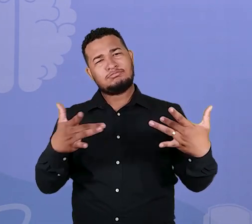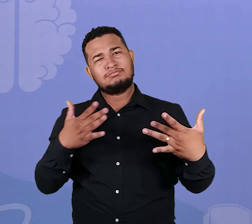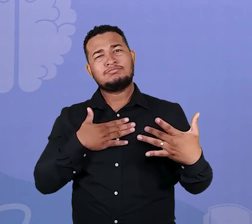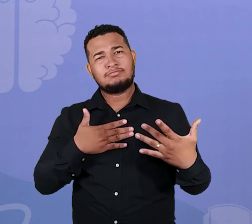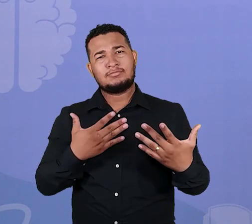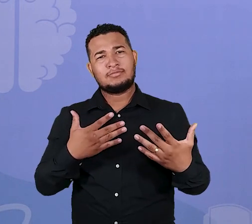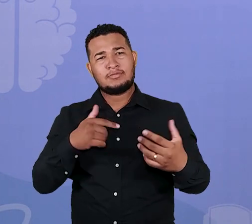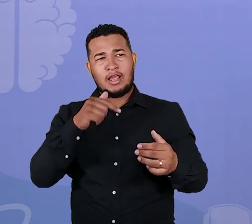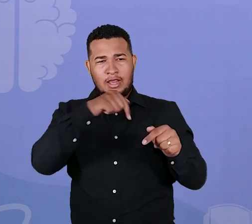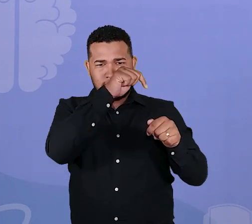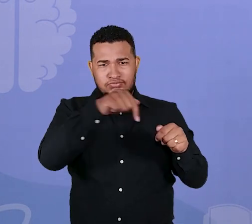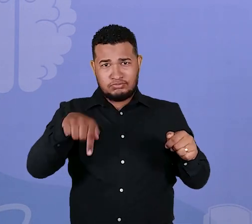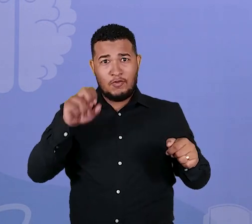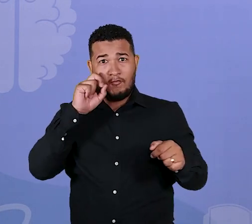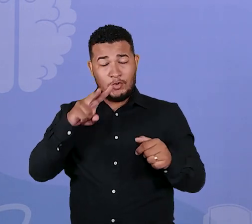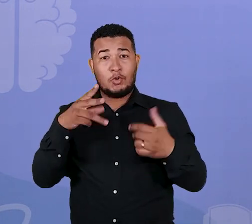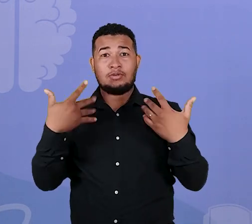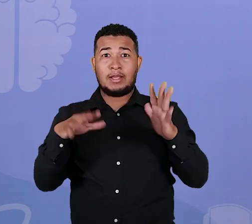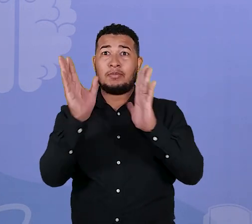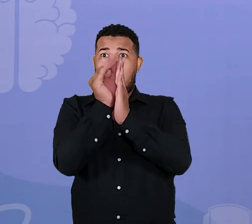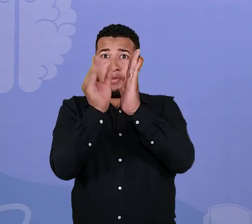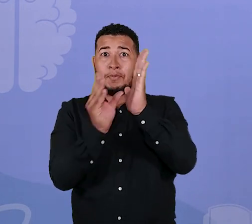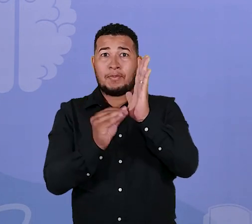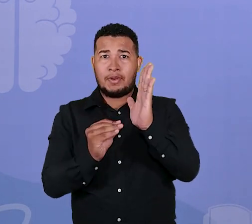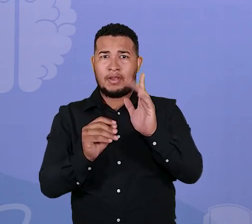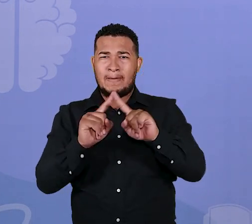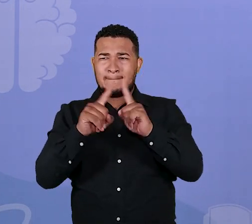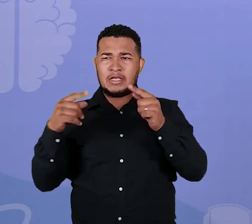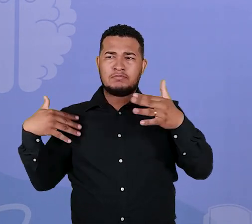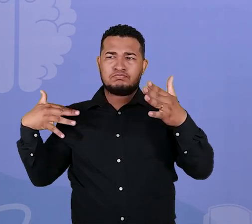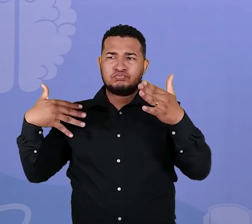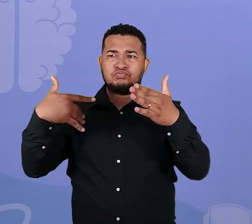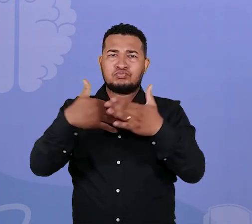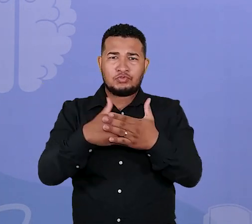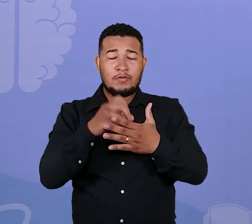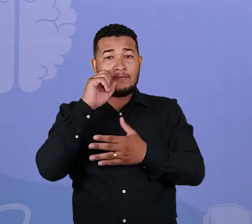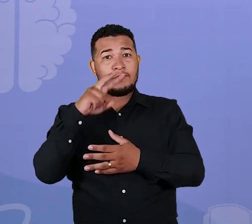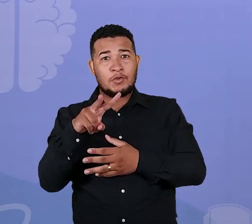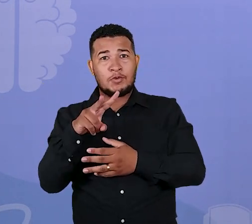aqui com o titio. Tudo isso que nós vimos, muita coisa, é verdade, mas